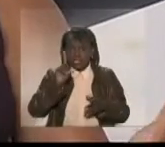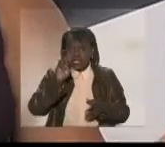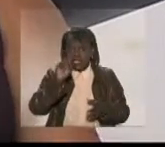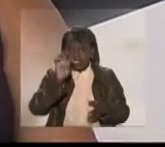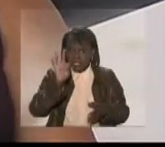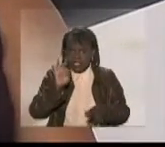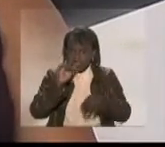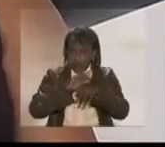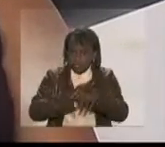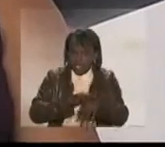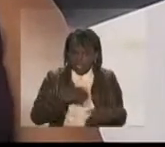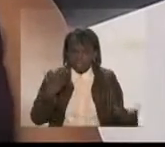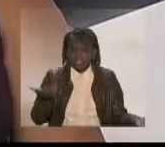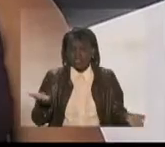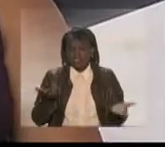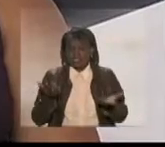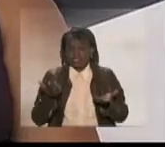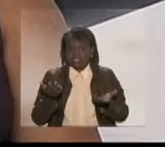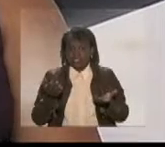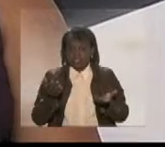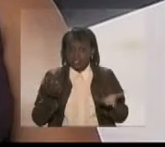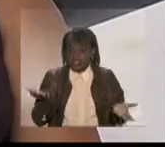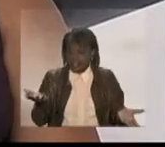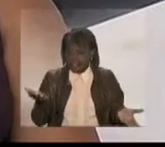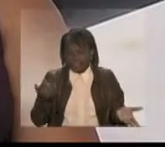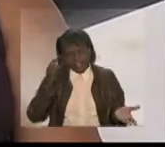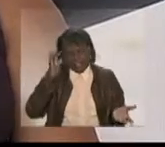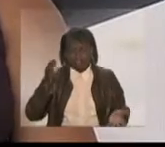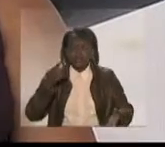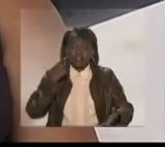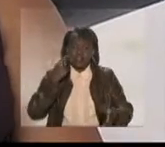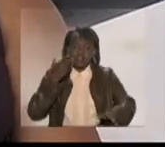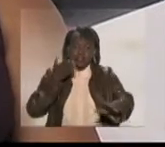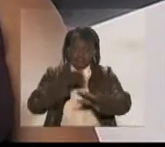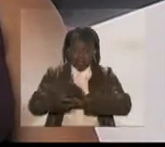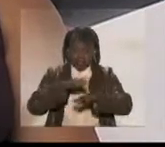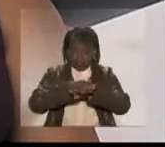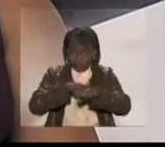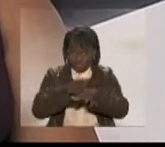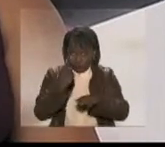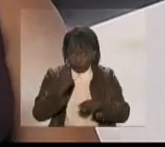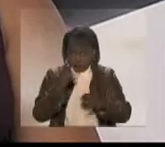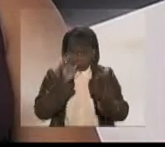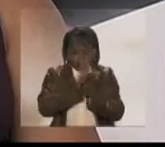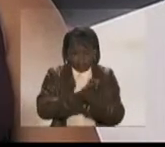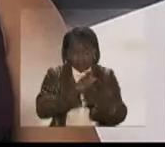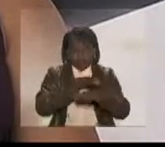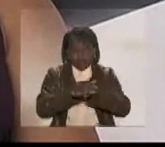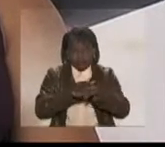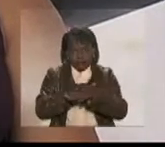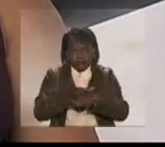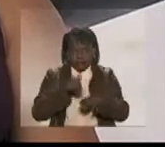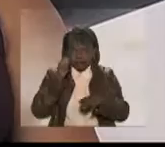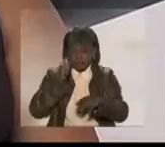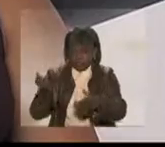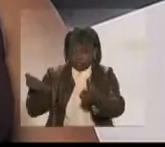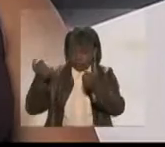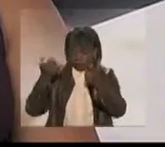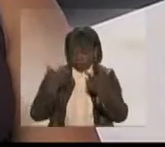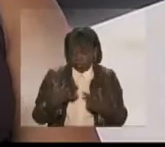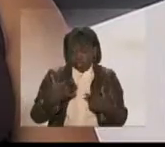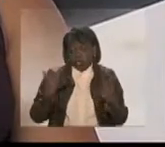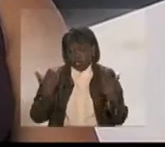as DSTs, né? E aí eu fui conversar com uma delas. E ela disse-me